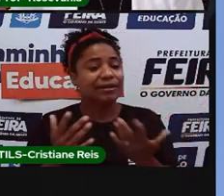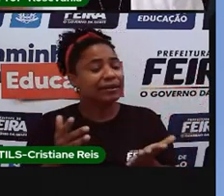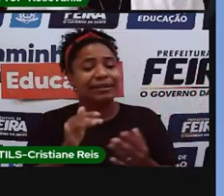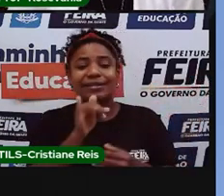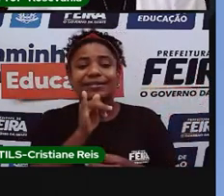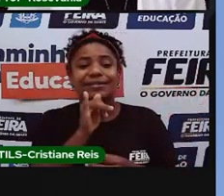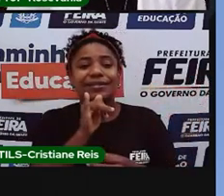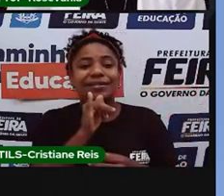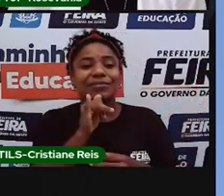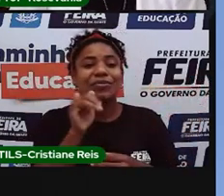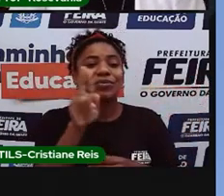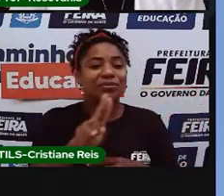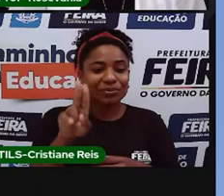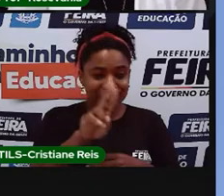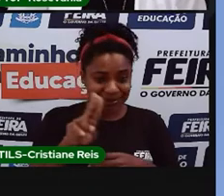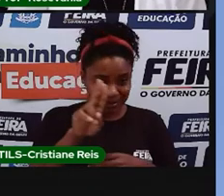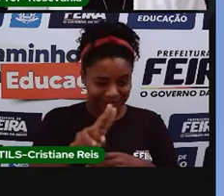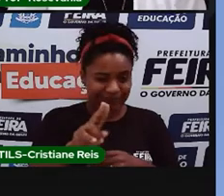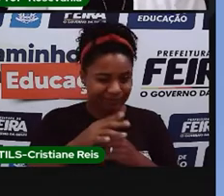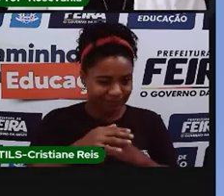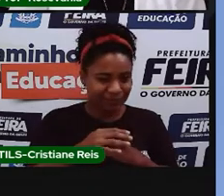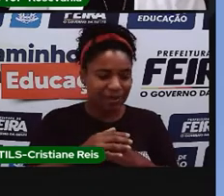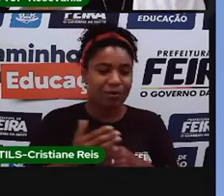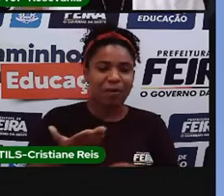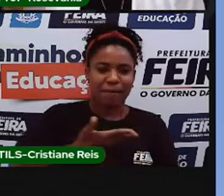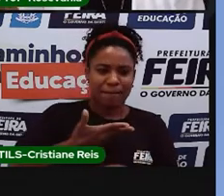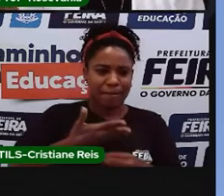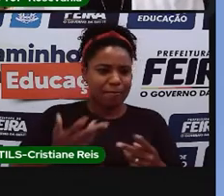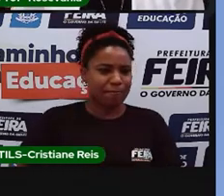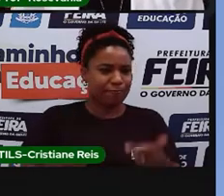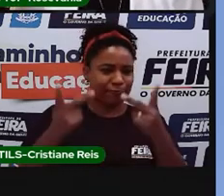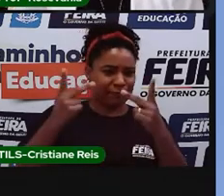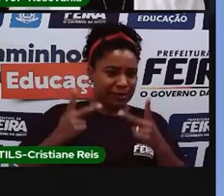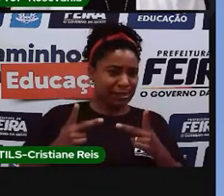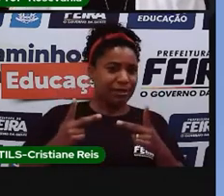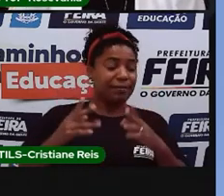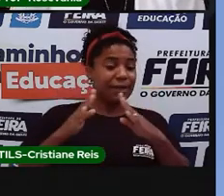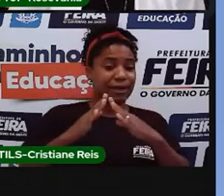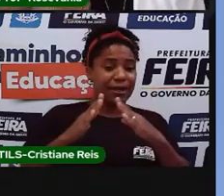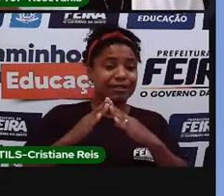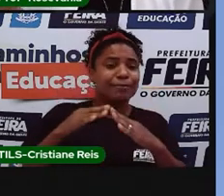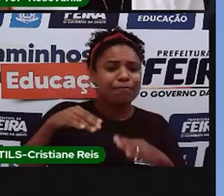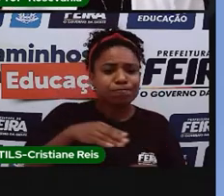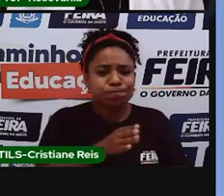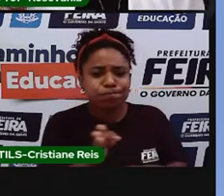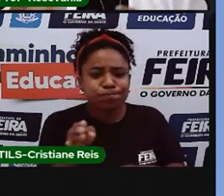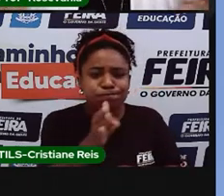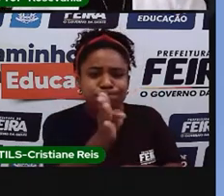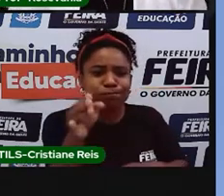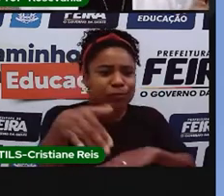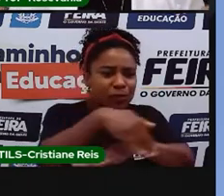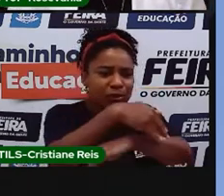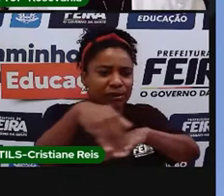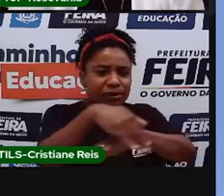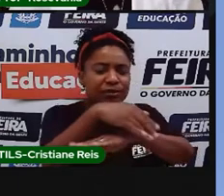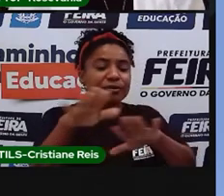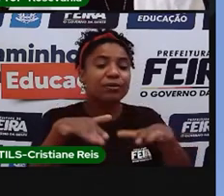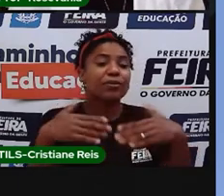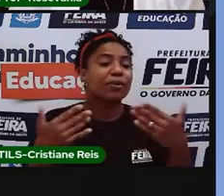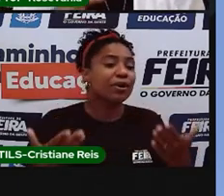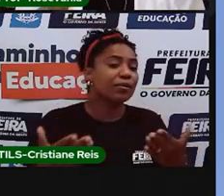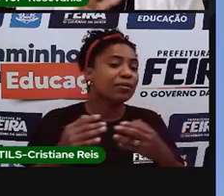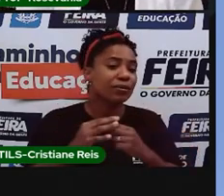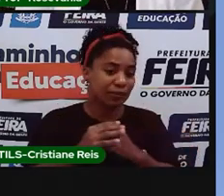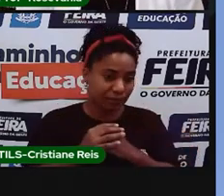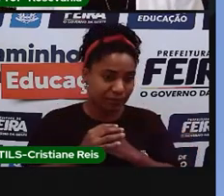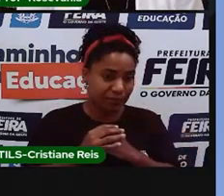na sua casa e você vai falar assim: olha, para você chegar lá em casa, você vira na rua, bora botar aí, né, um